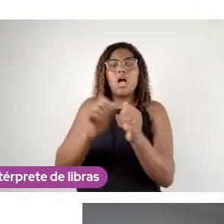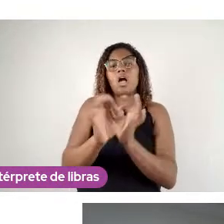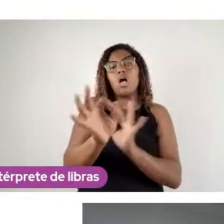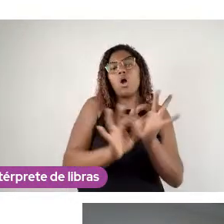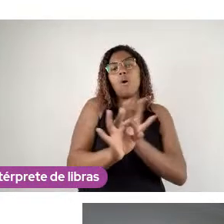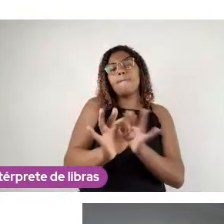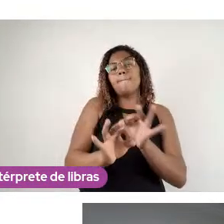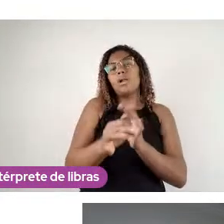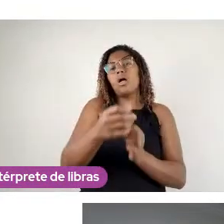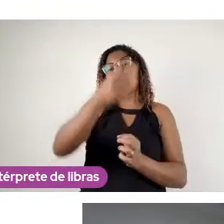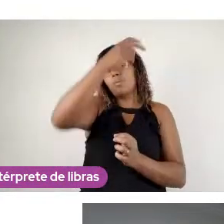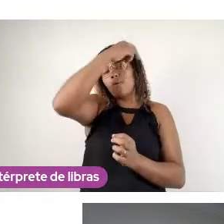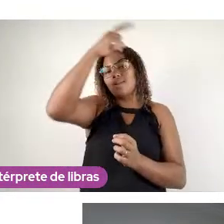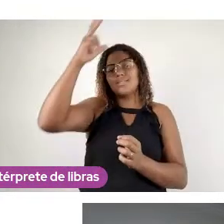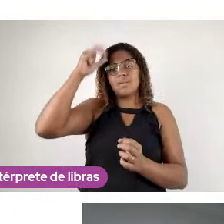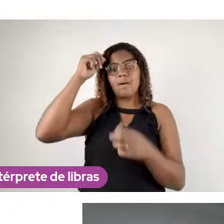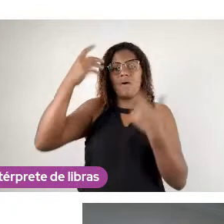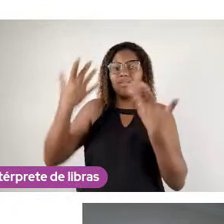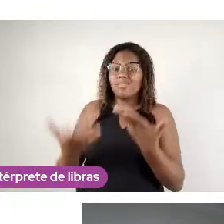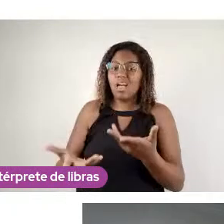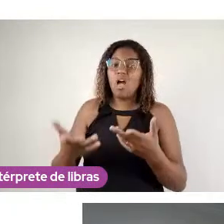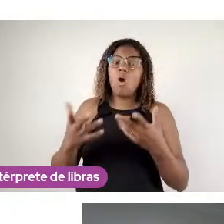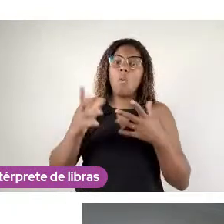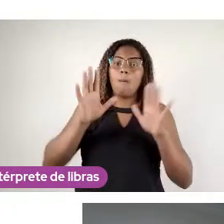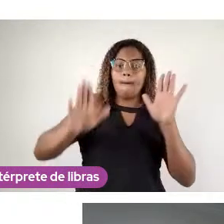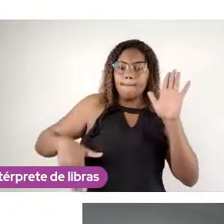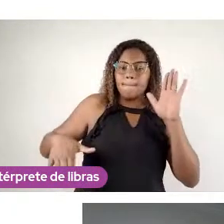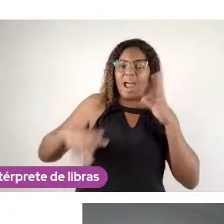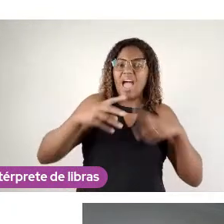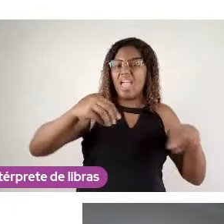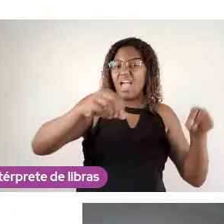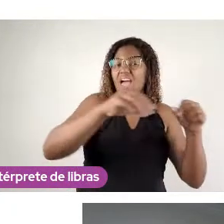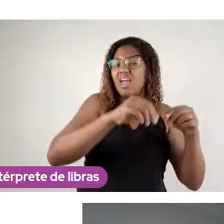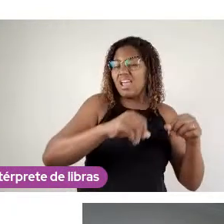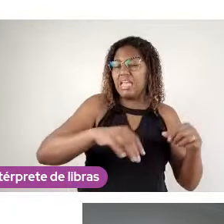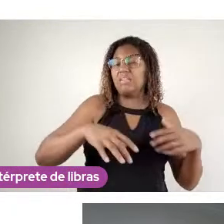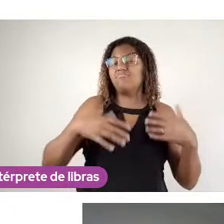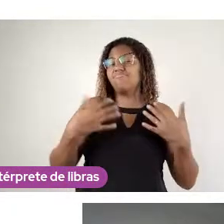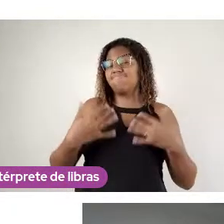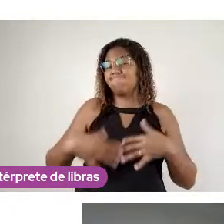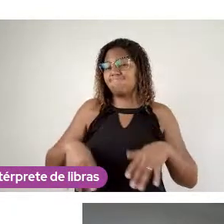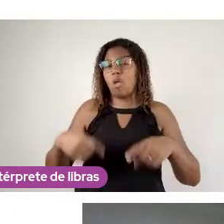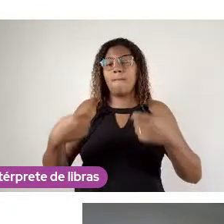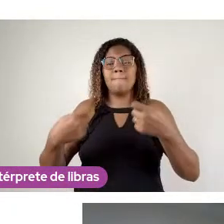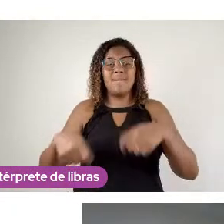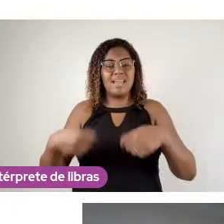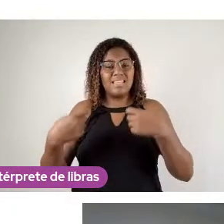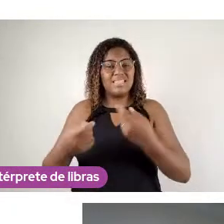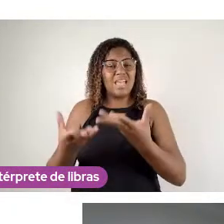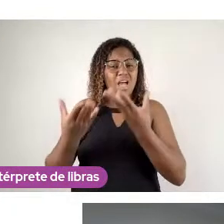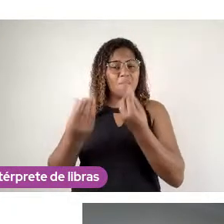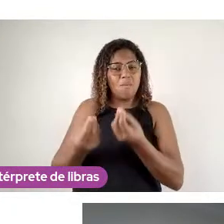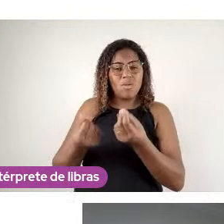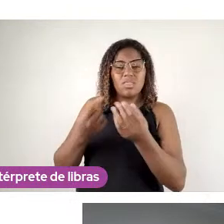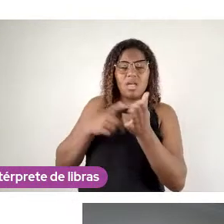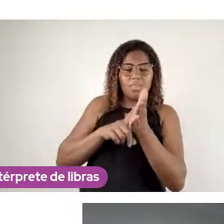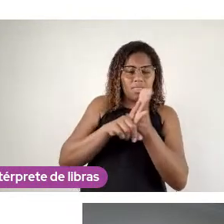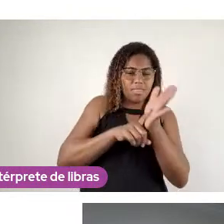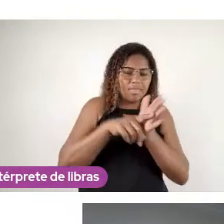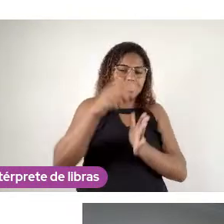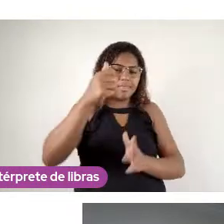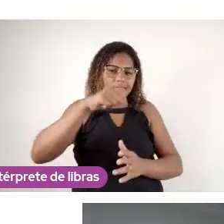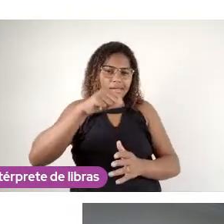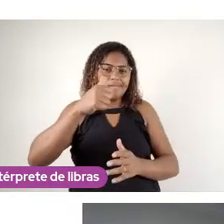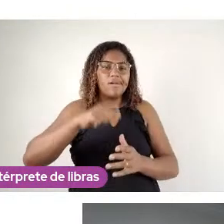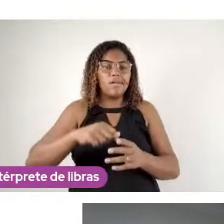caso das praias arenosas, realmente ainda precisa e muito desse monitoramento através do plano municipal